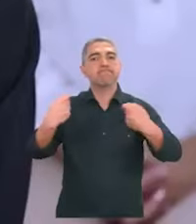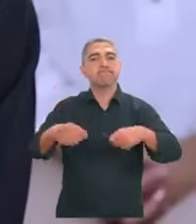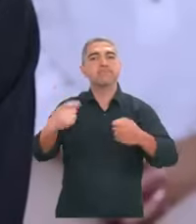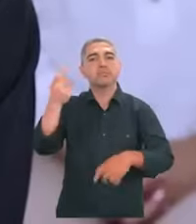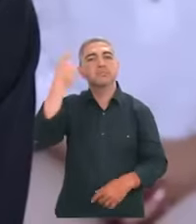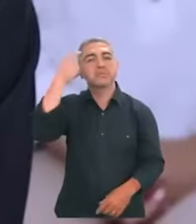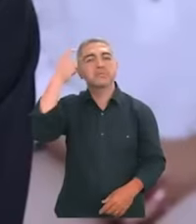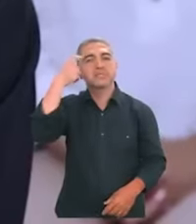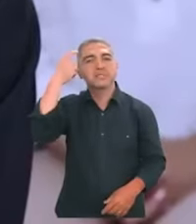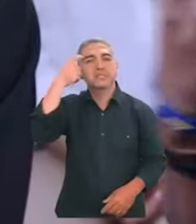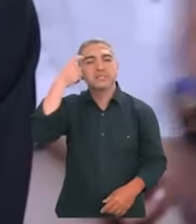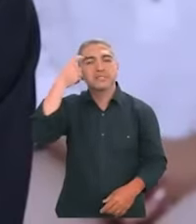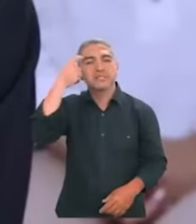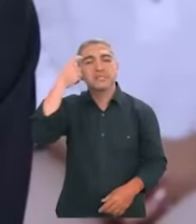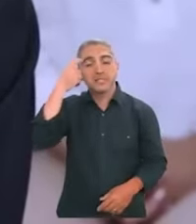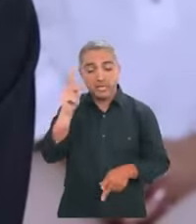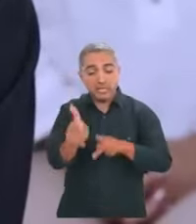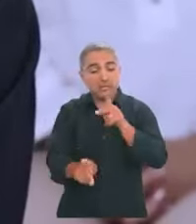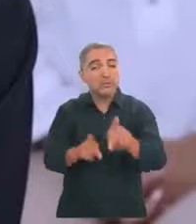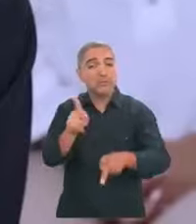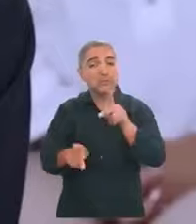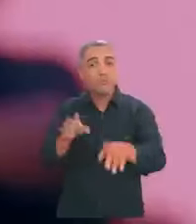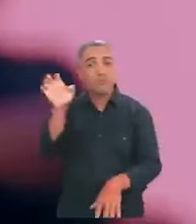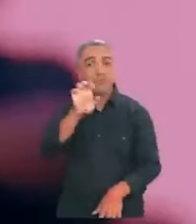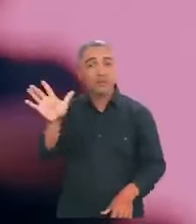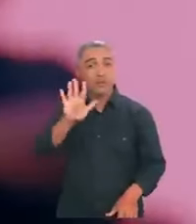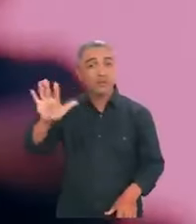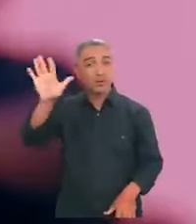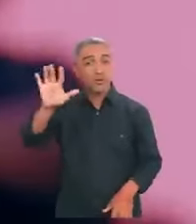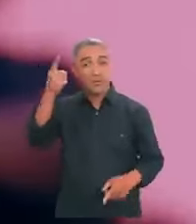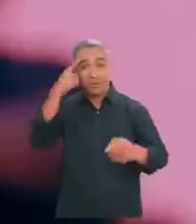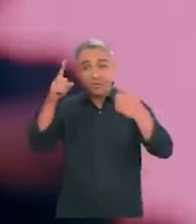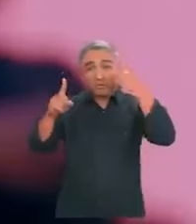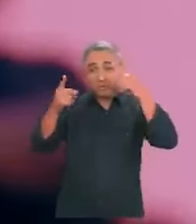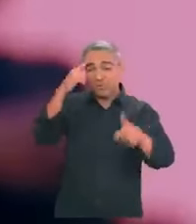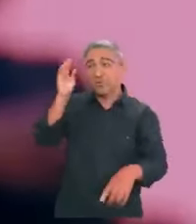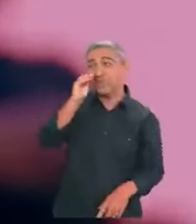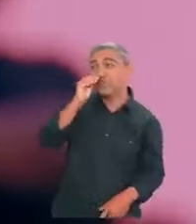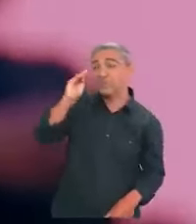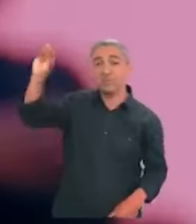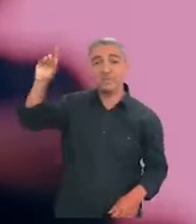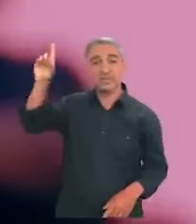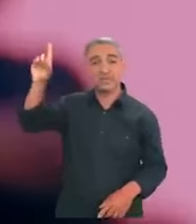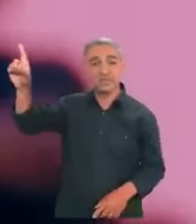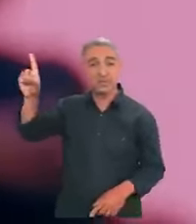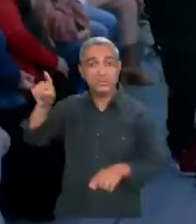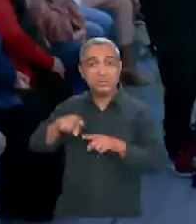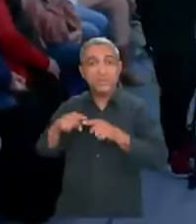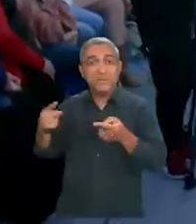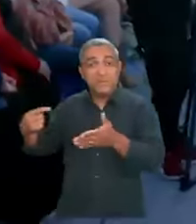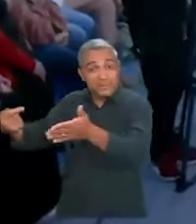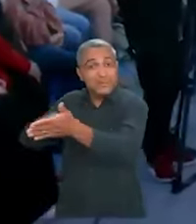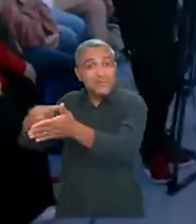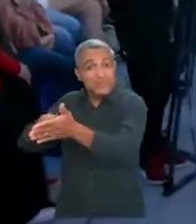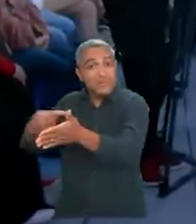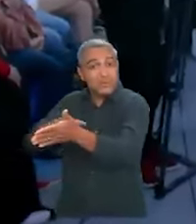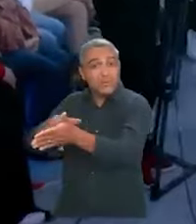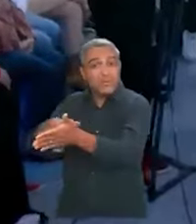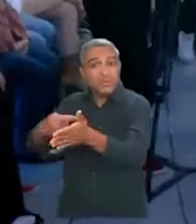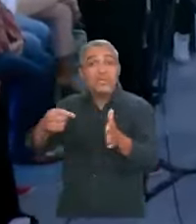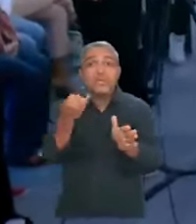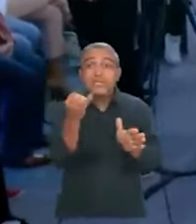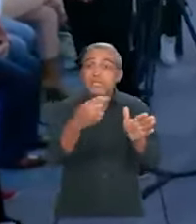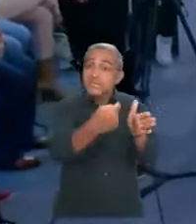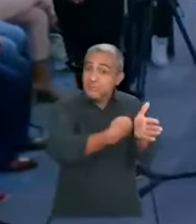estejam duvidando e que venham perguntar. Porque daí abre uma possibilidade, um universo de possibilidade de resposta.